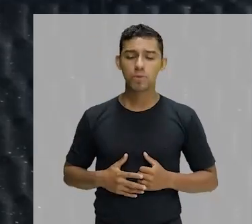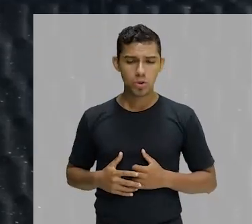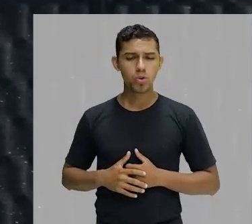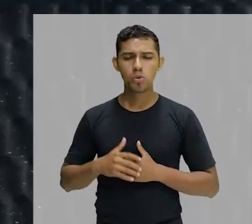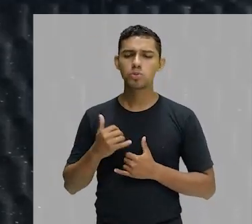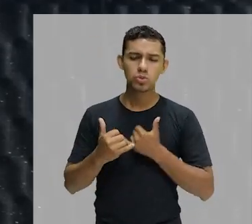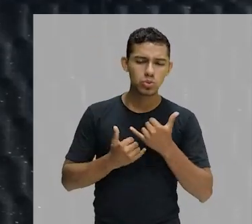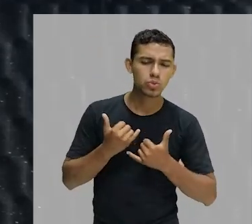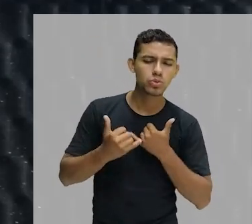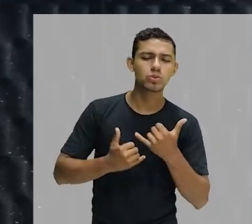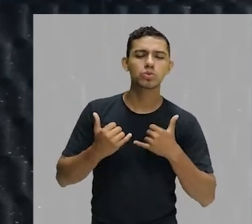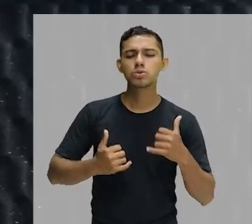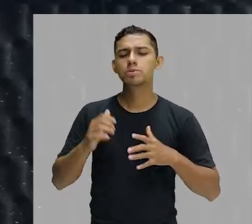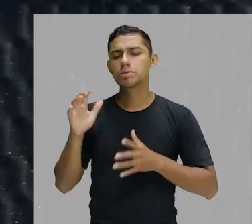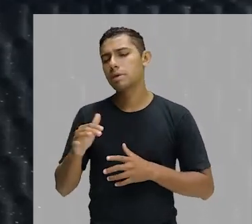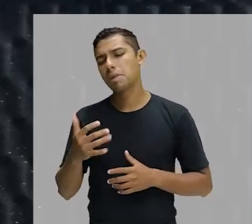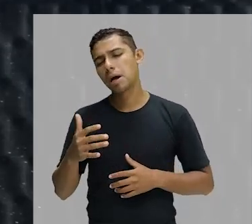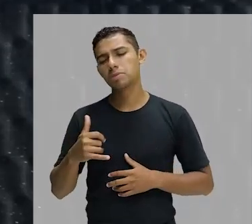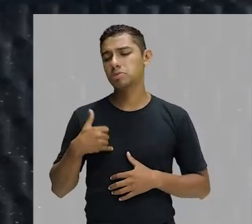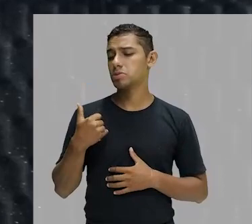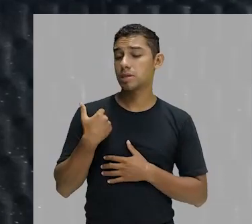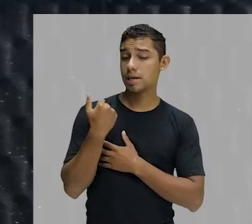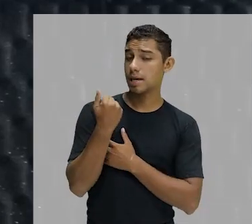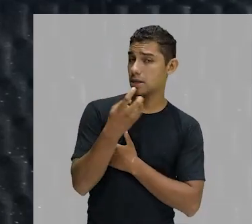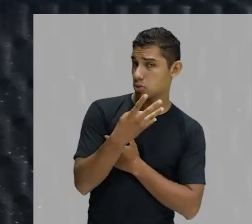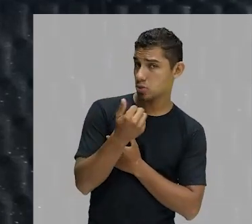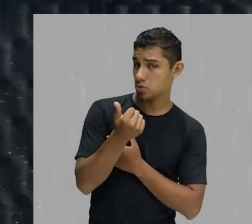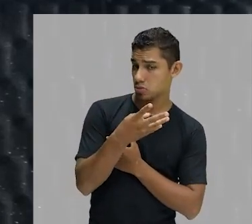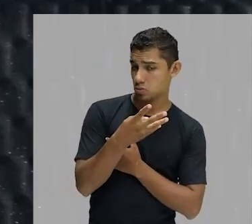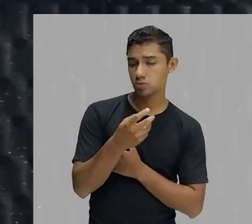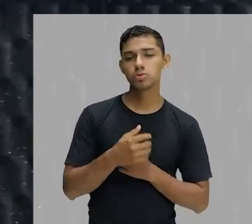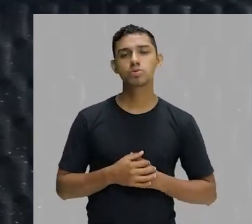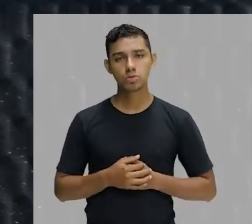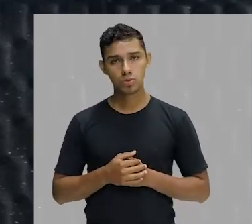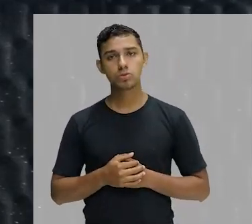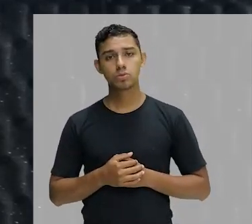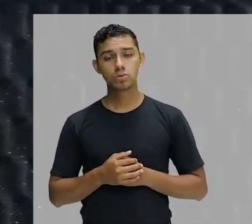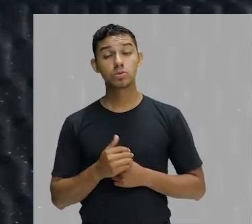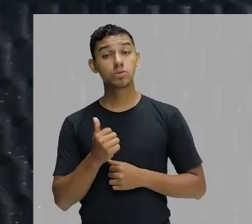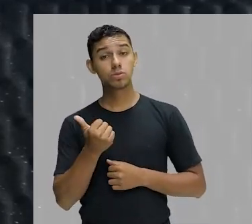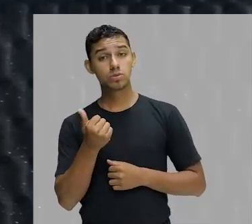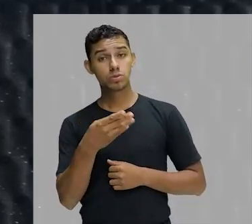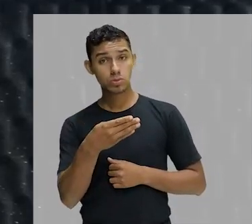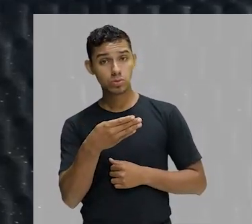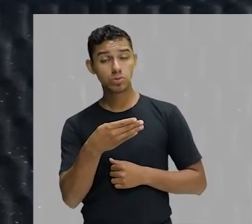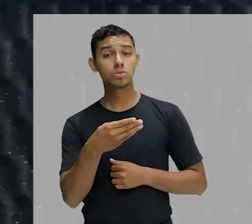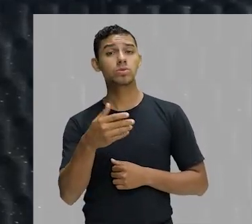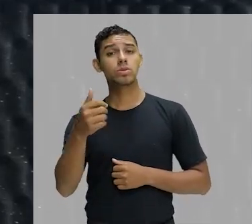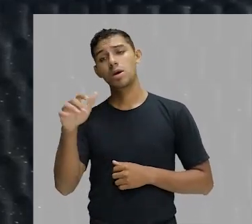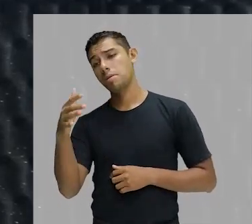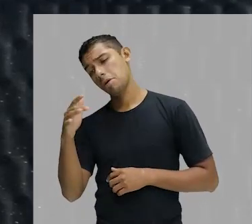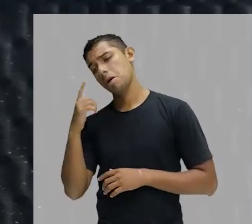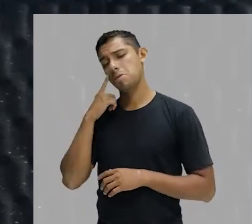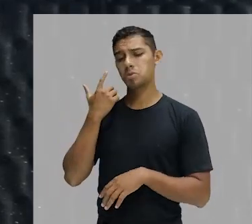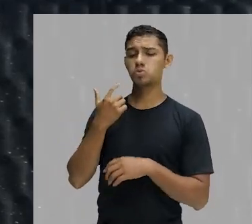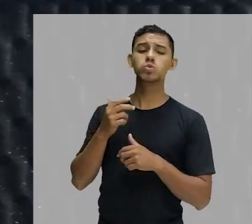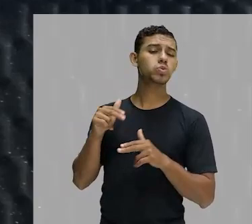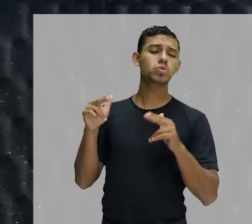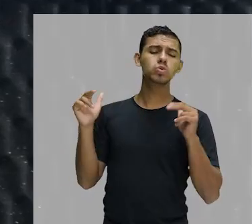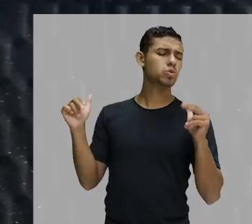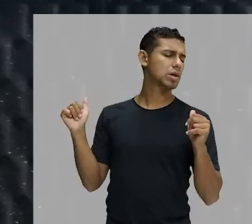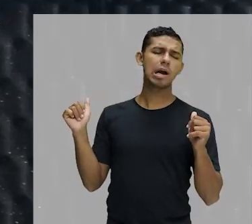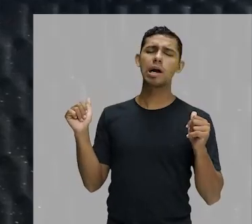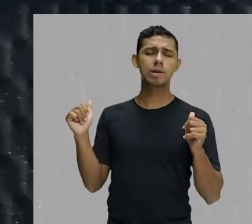jogar um pouquinho tarde, ali com meus 14 anos mais ou menos. Nunca tinha praticado a modalidade. Jogava apenas como